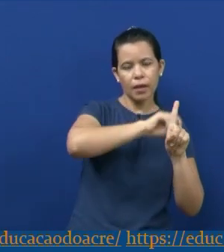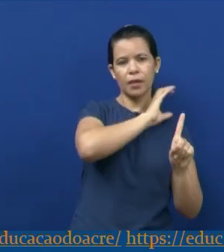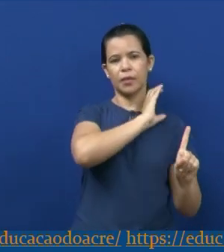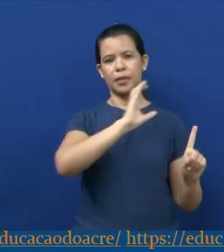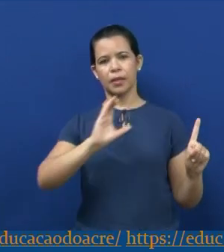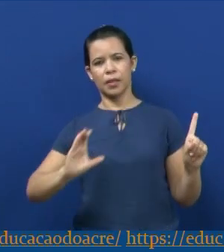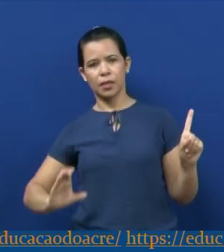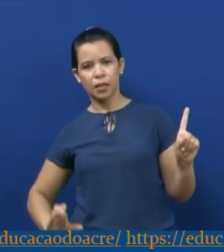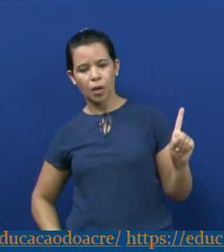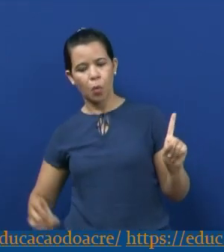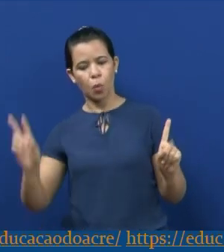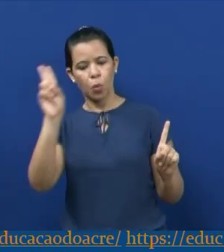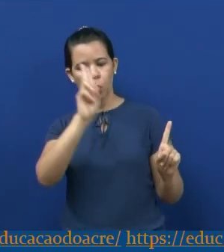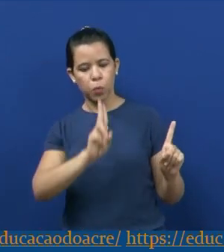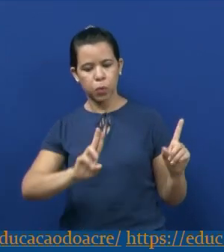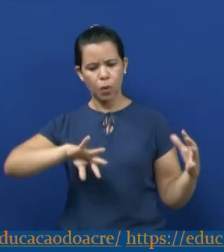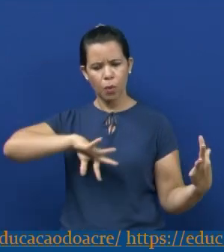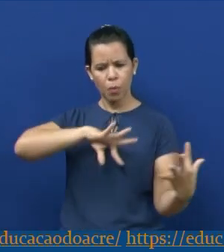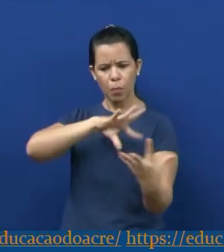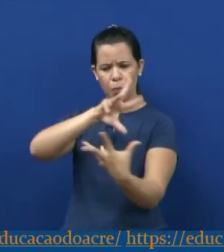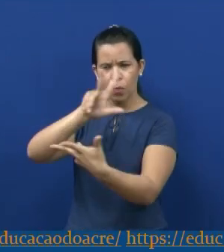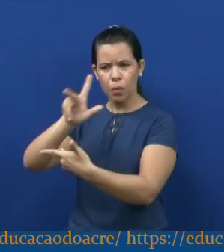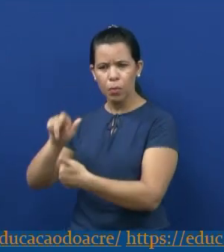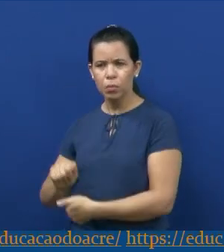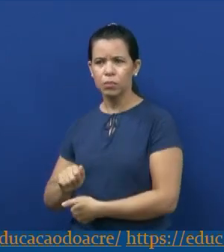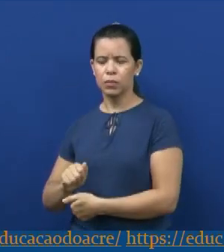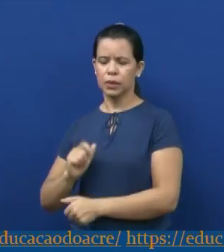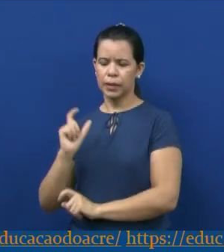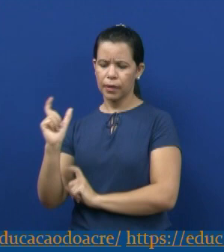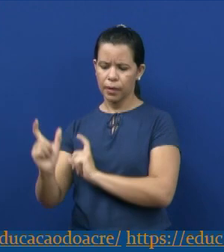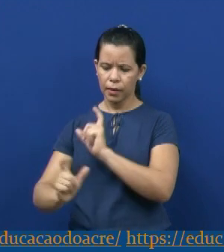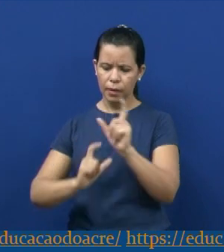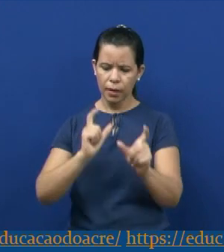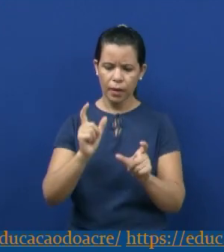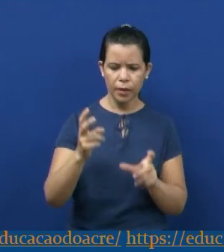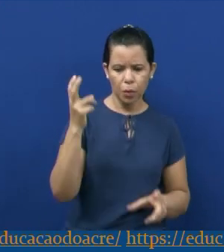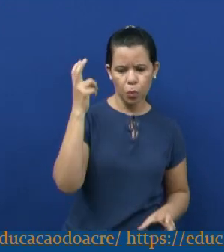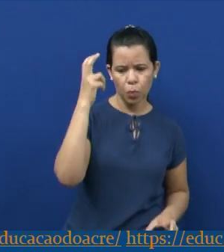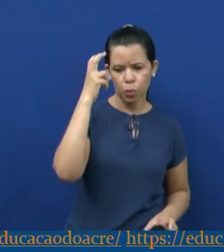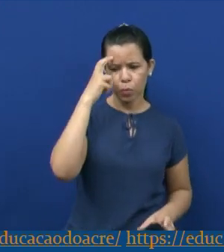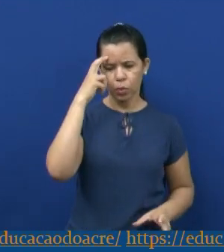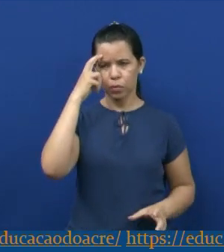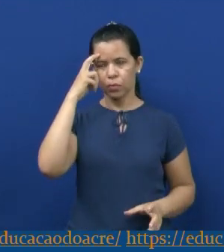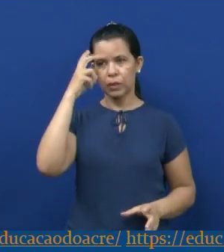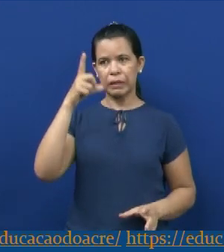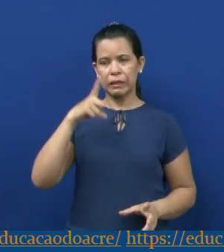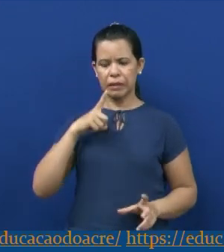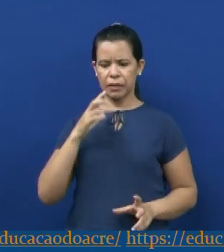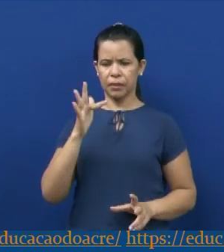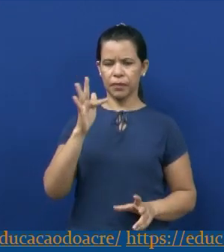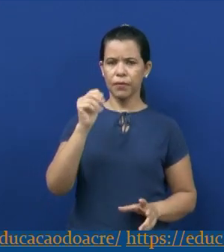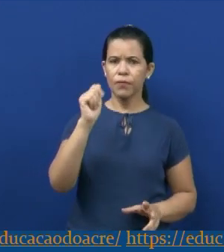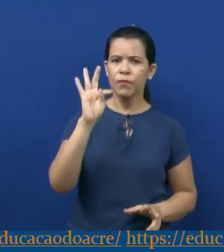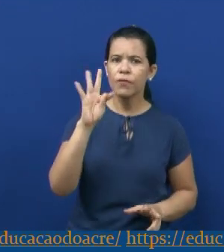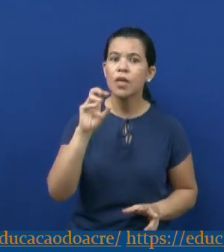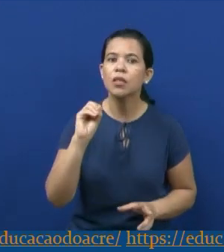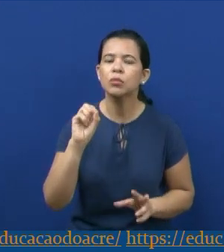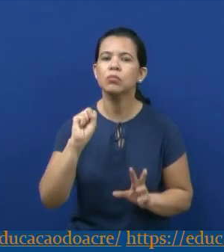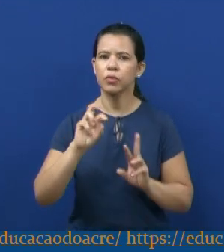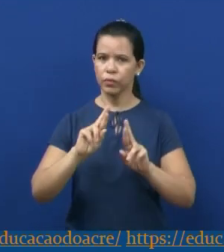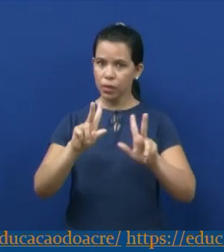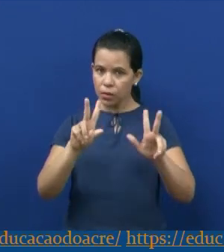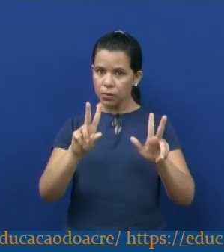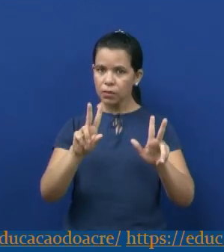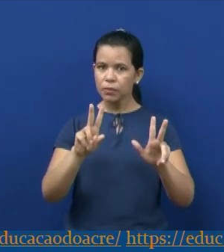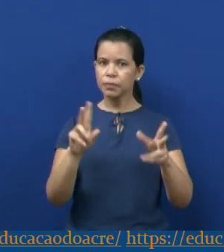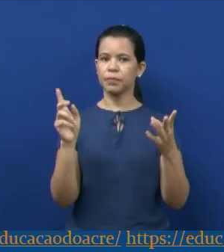âmbito internacional, cada cultura registra seus eventos marcantes em calendário próprio? Letra C.